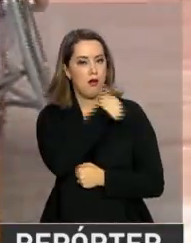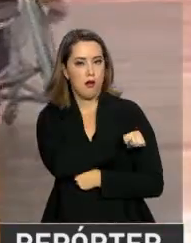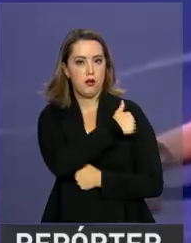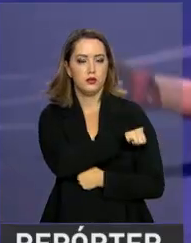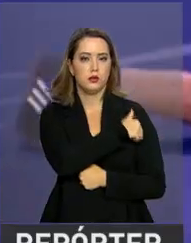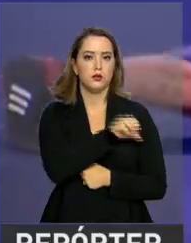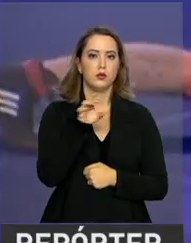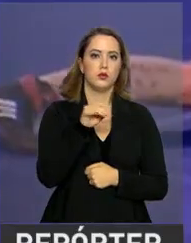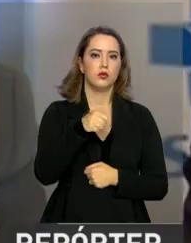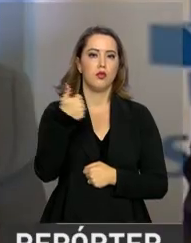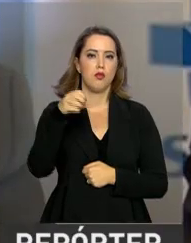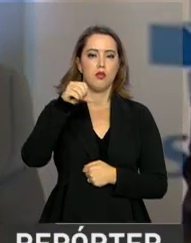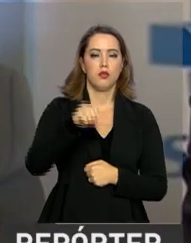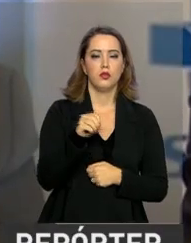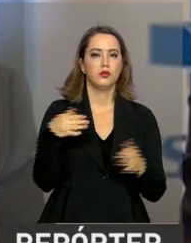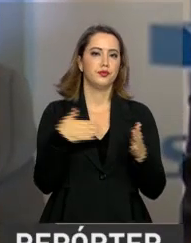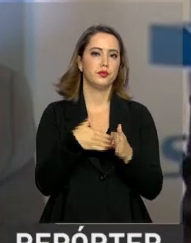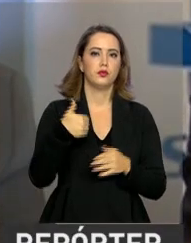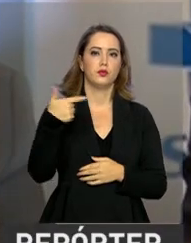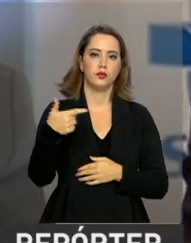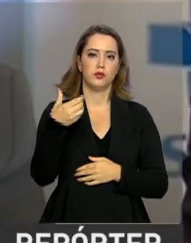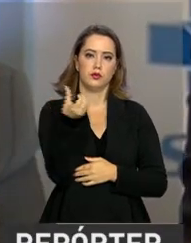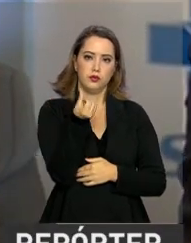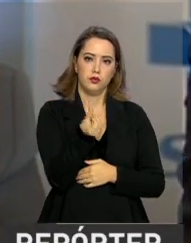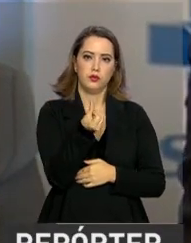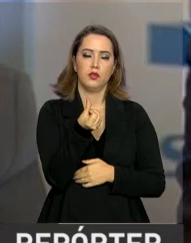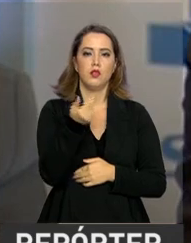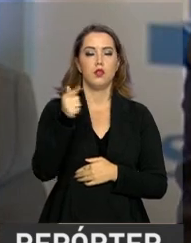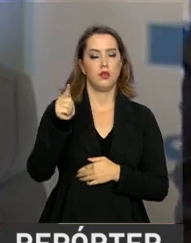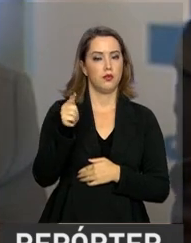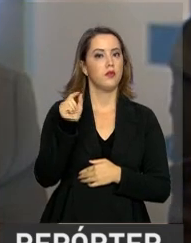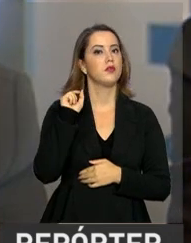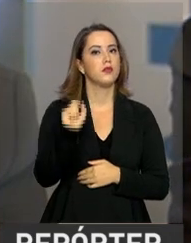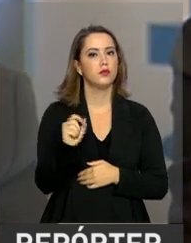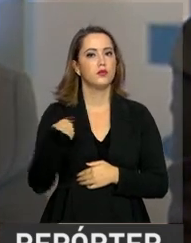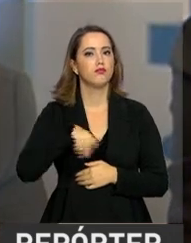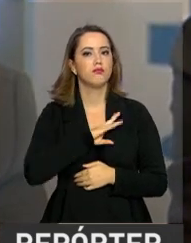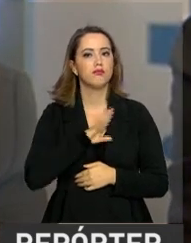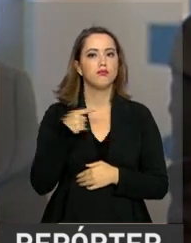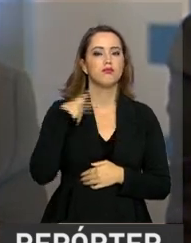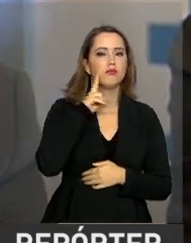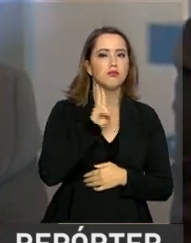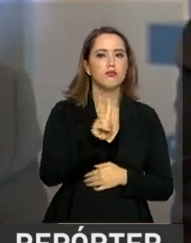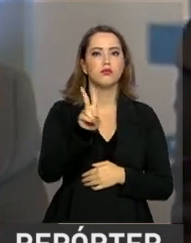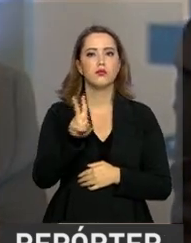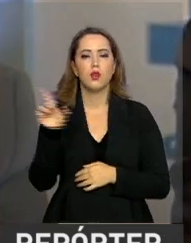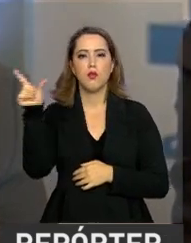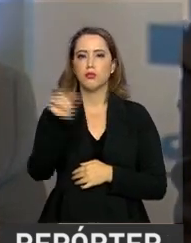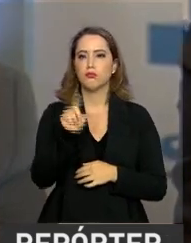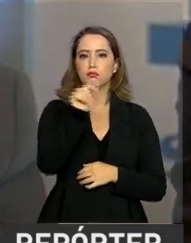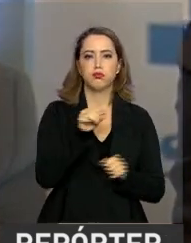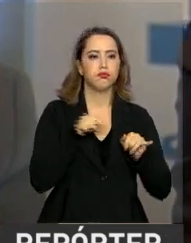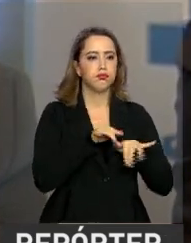19 a 26 graus. Nós estaremos numa das regiões de menor circulação do vírus. Nos outros